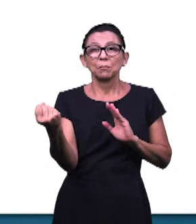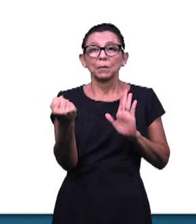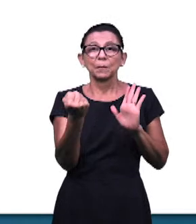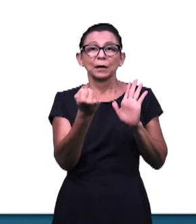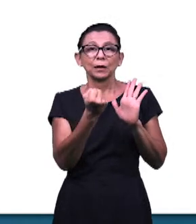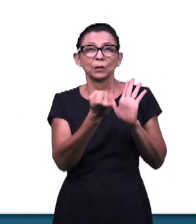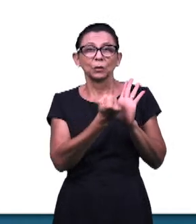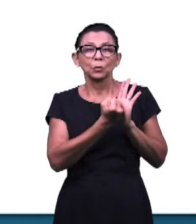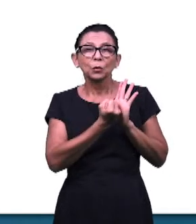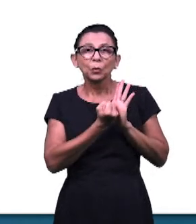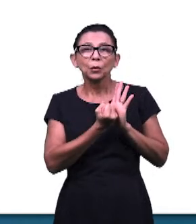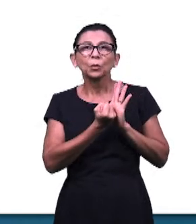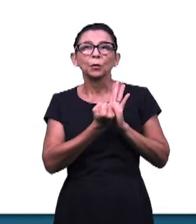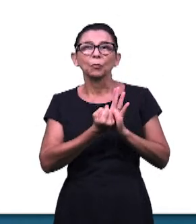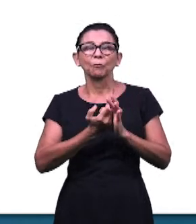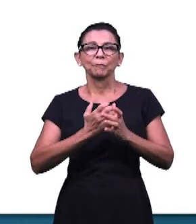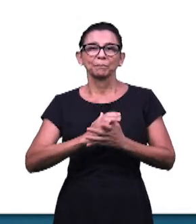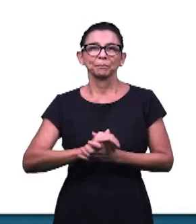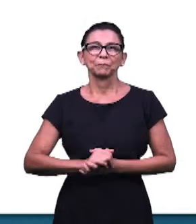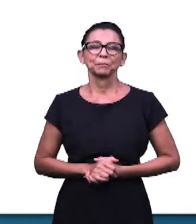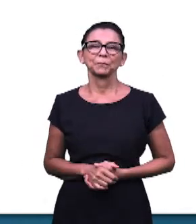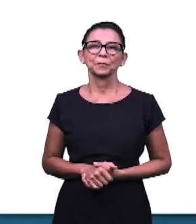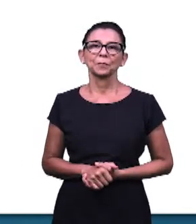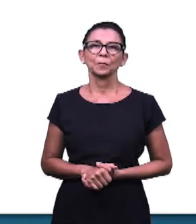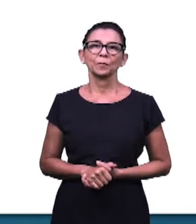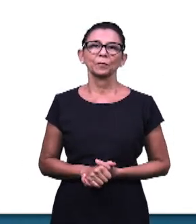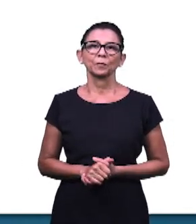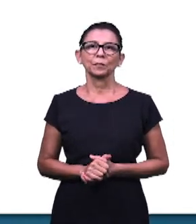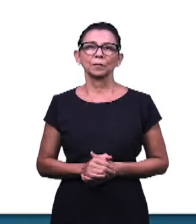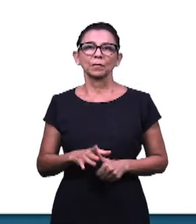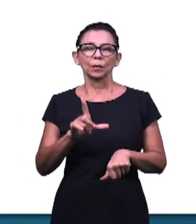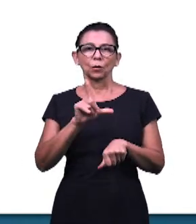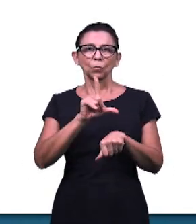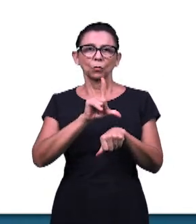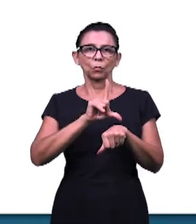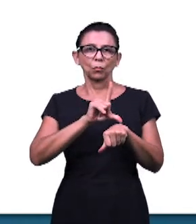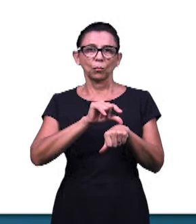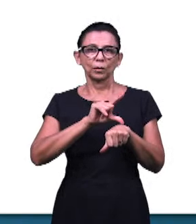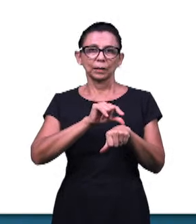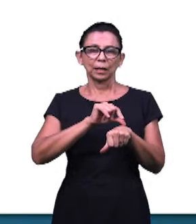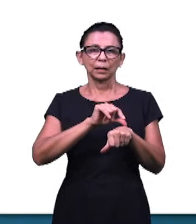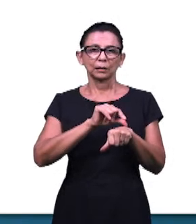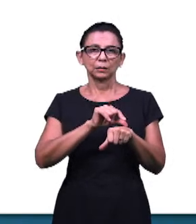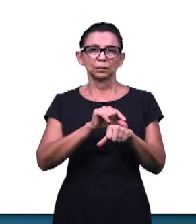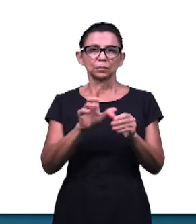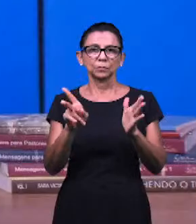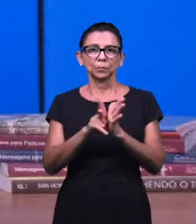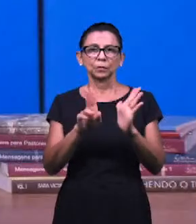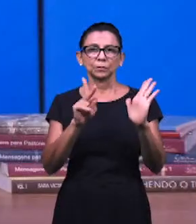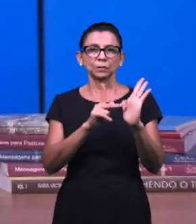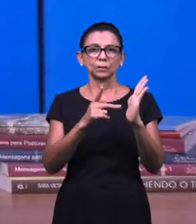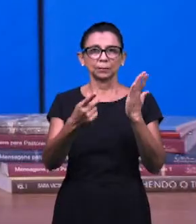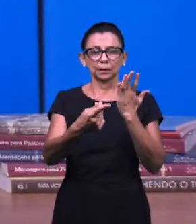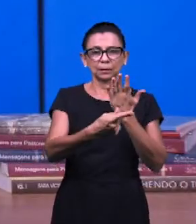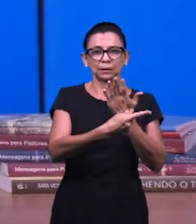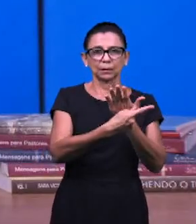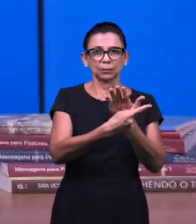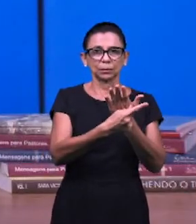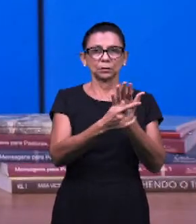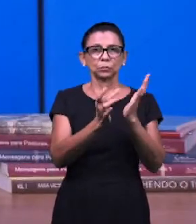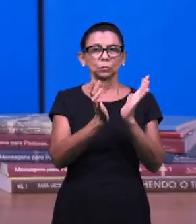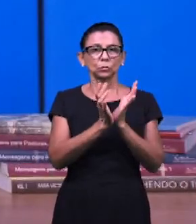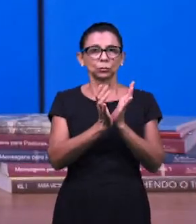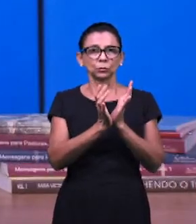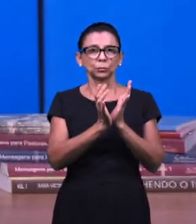os fatos narrados nos horários relatados? Ou seja, na parábola dos trabalhadores, os